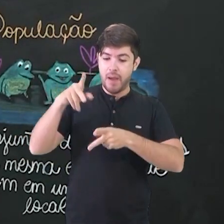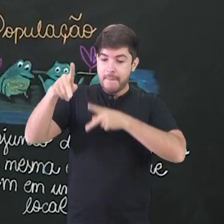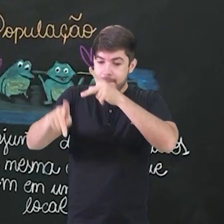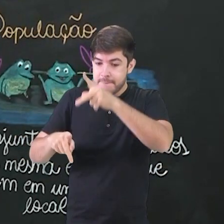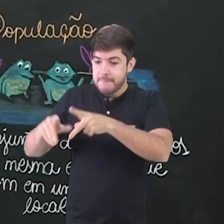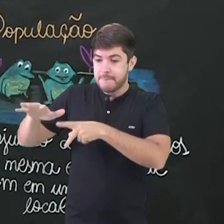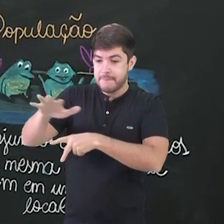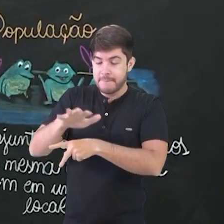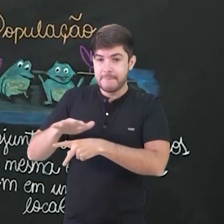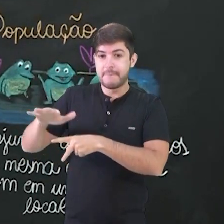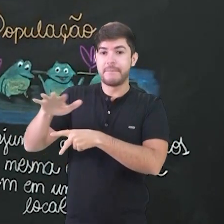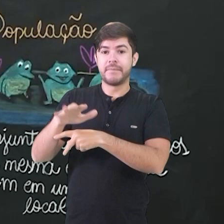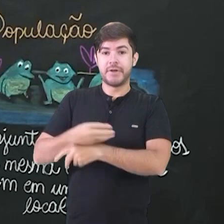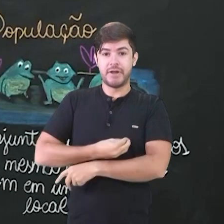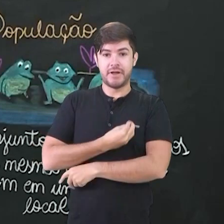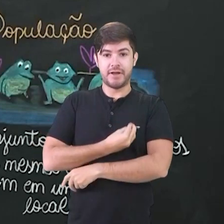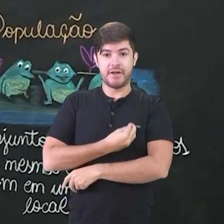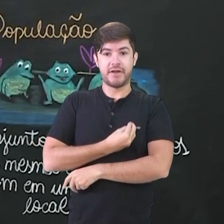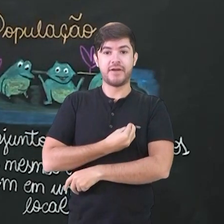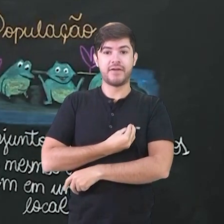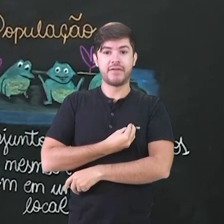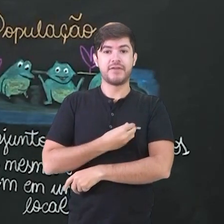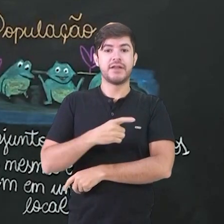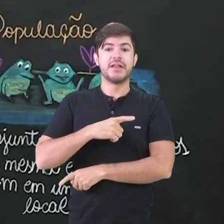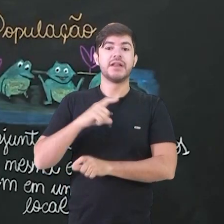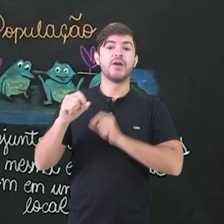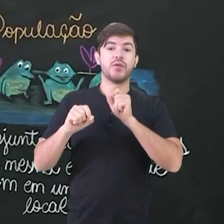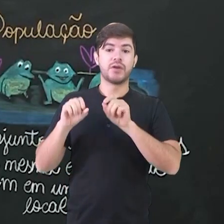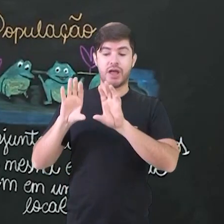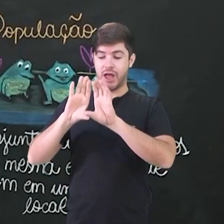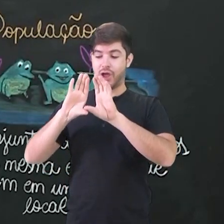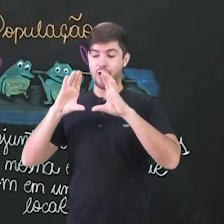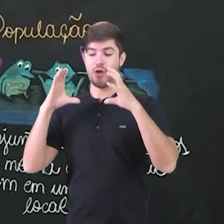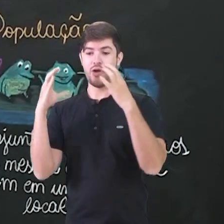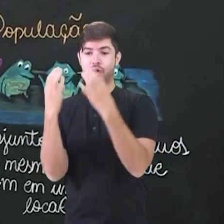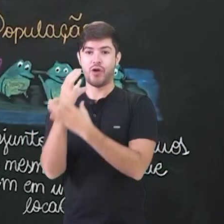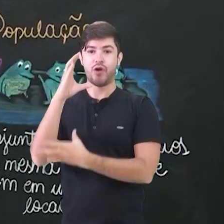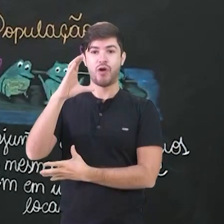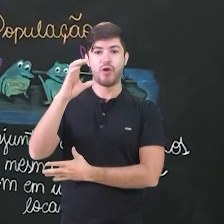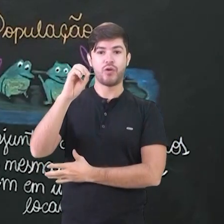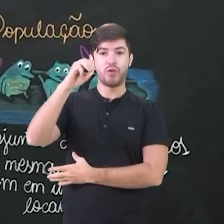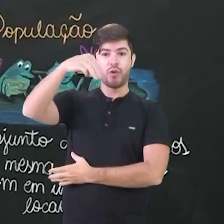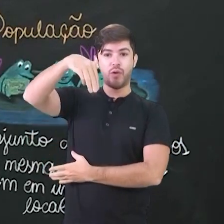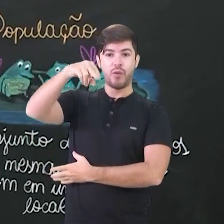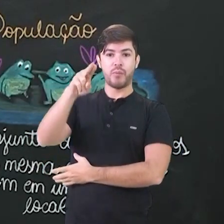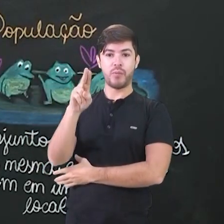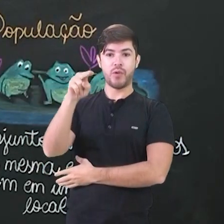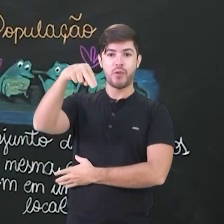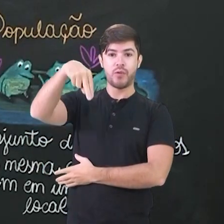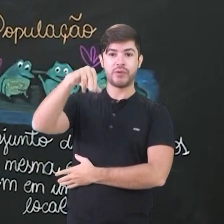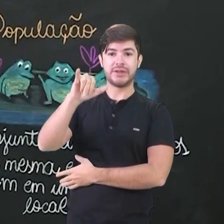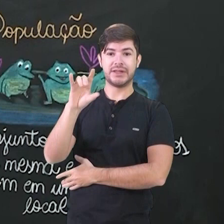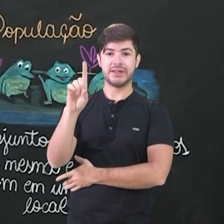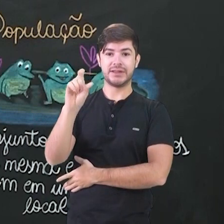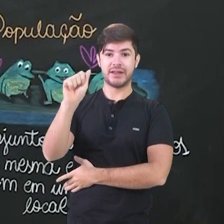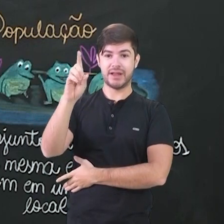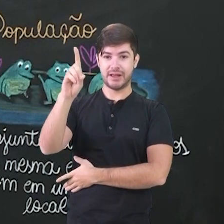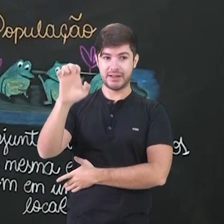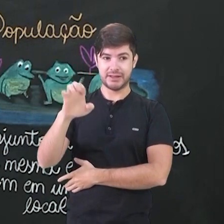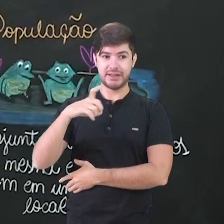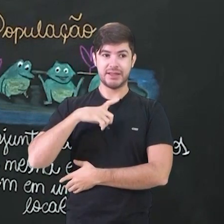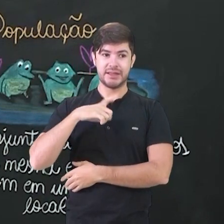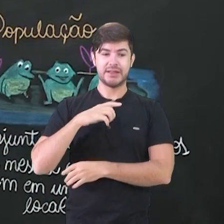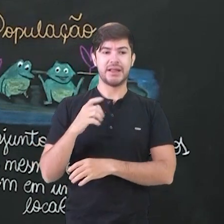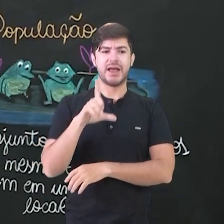populações convivendo em um espaço, eu falo que a gente tem uma comunidade. Olha uma comunidade. Eu tenho aves, eu tenho